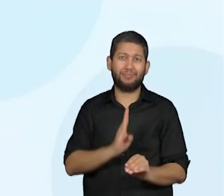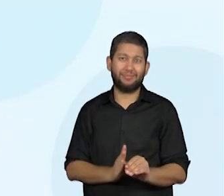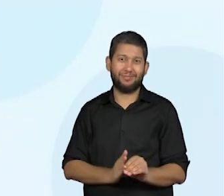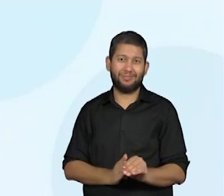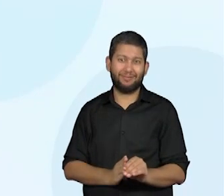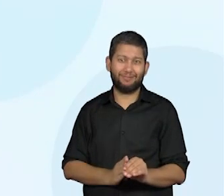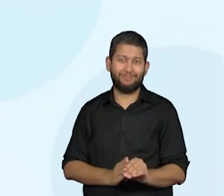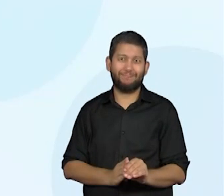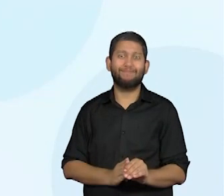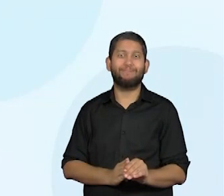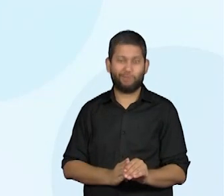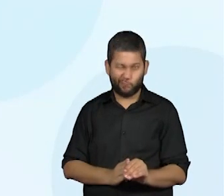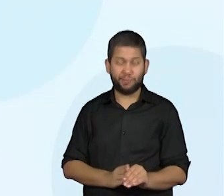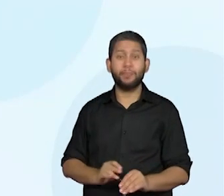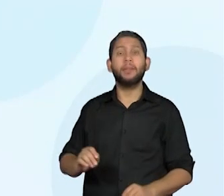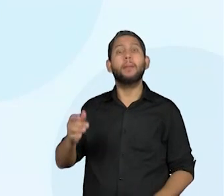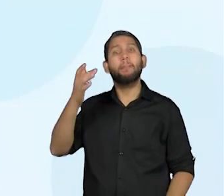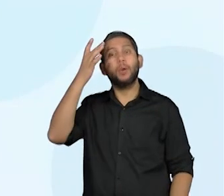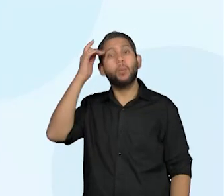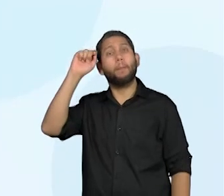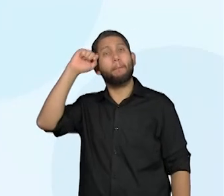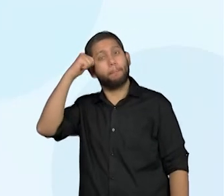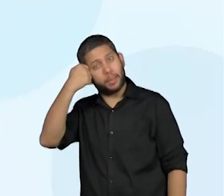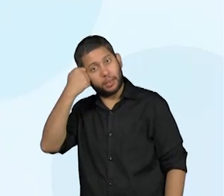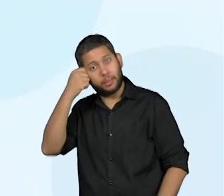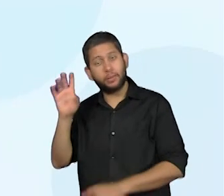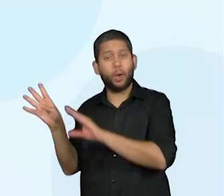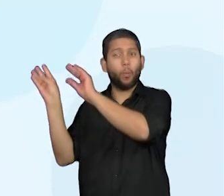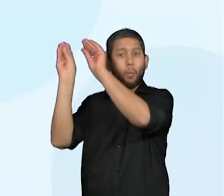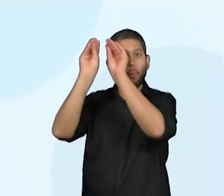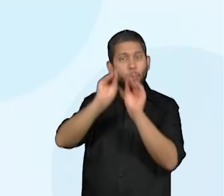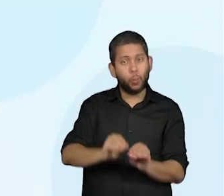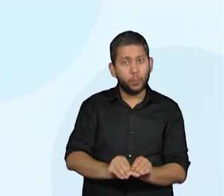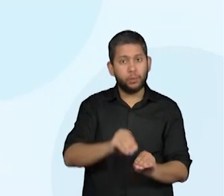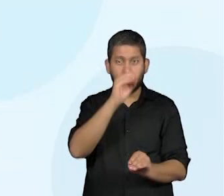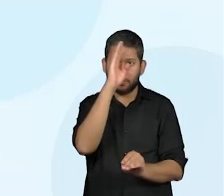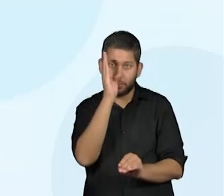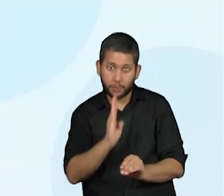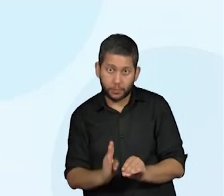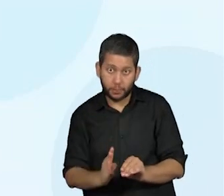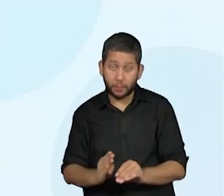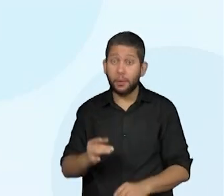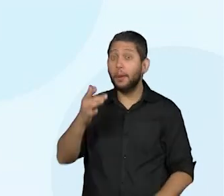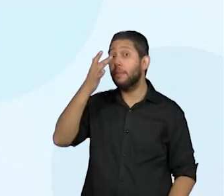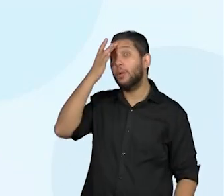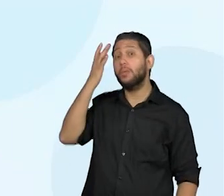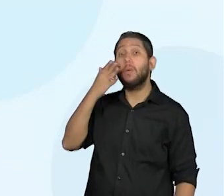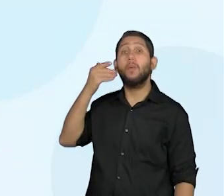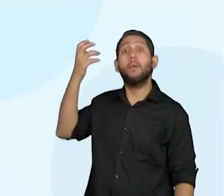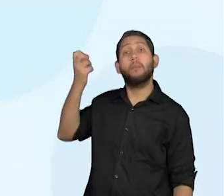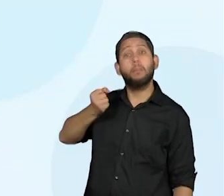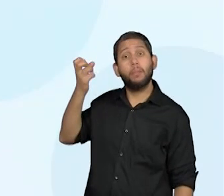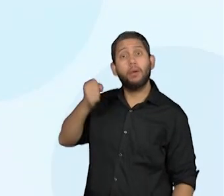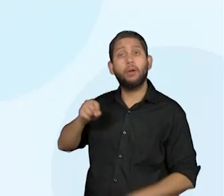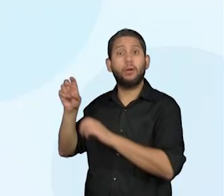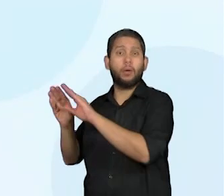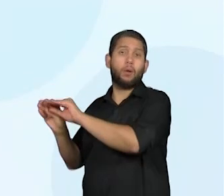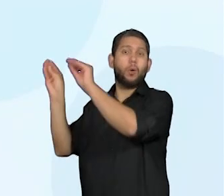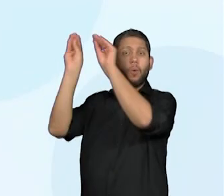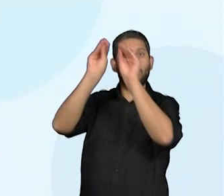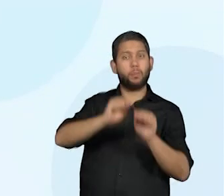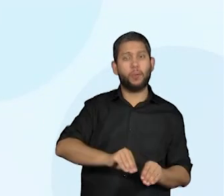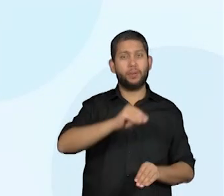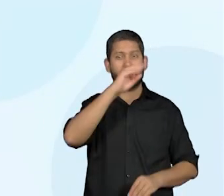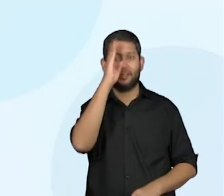consegue perceber aqui também os africanos ou descendentes de africanos que também estão aqui nessa imagem.